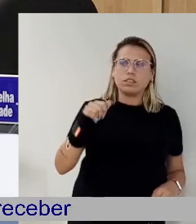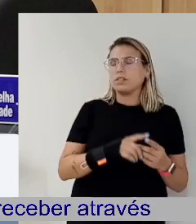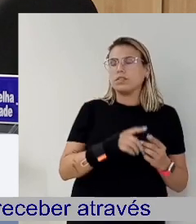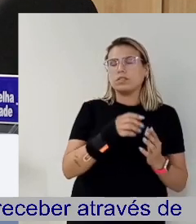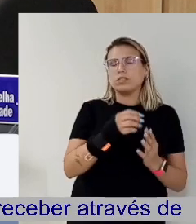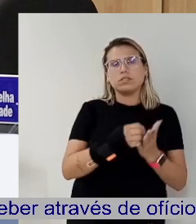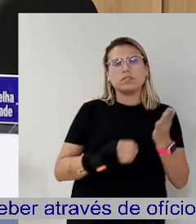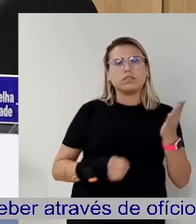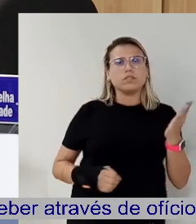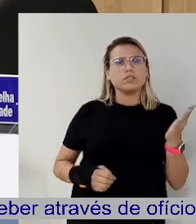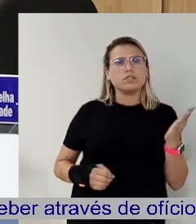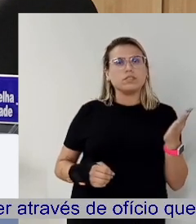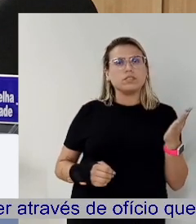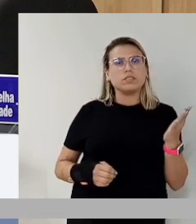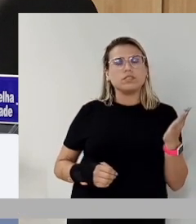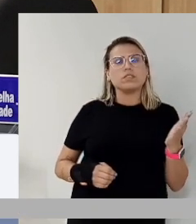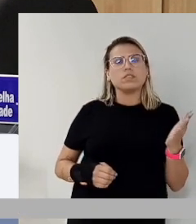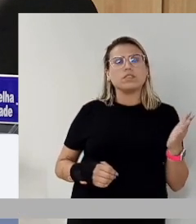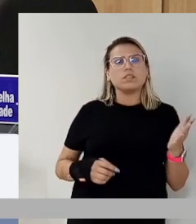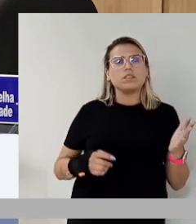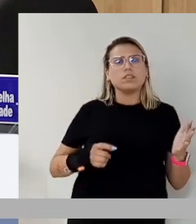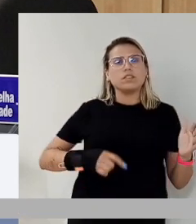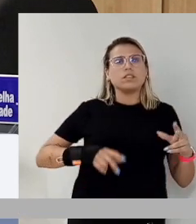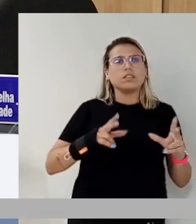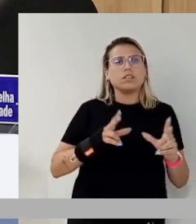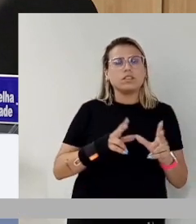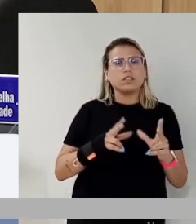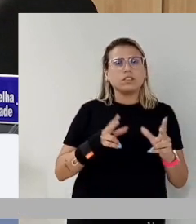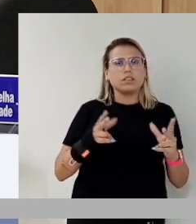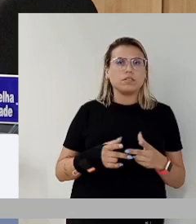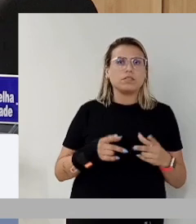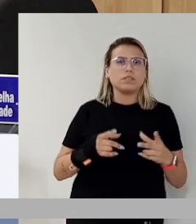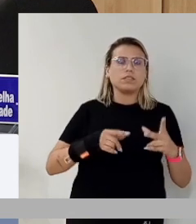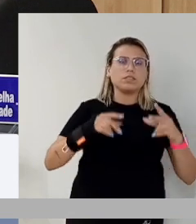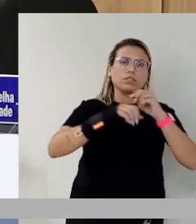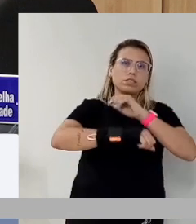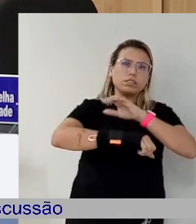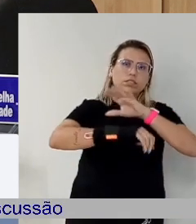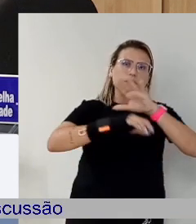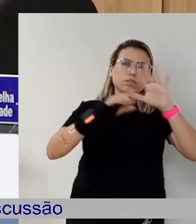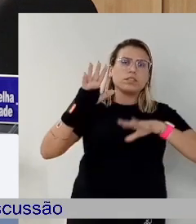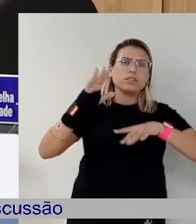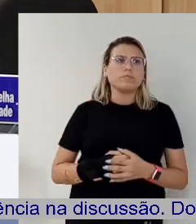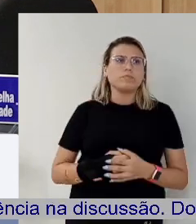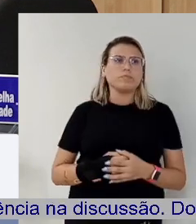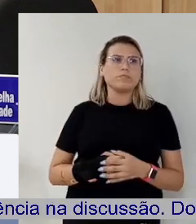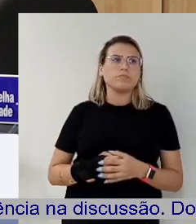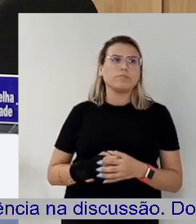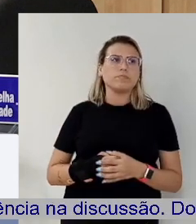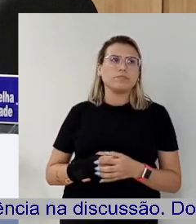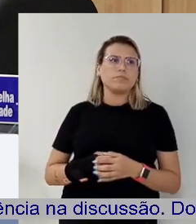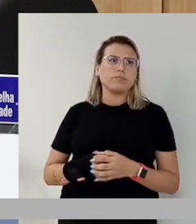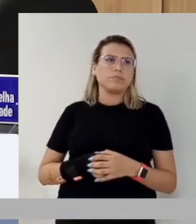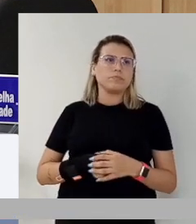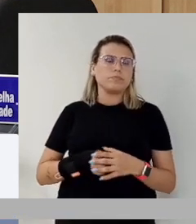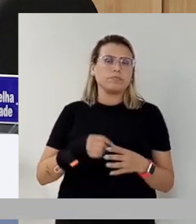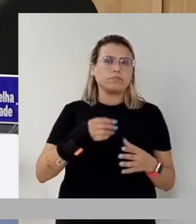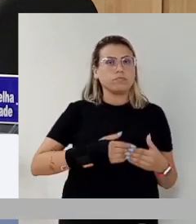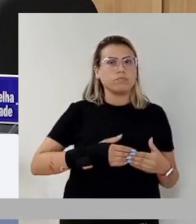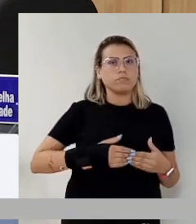ofício que a câmara tá dando transparência na discussão do da atualização da